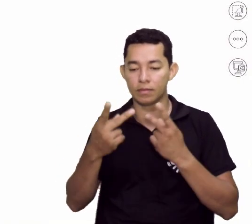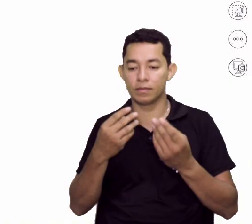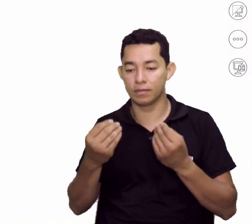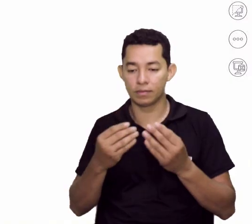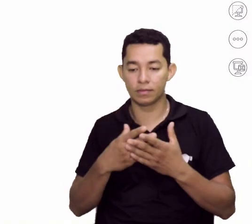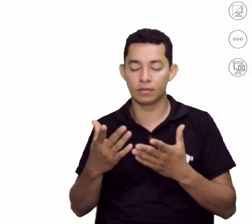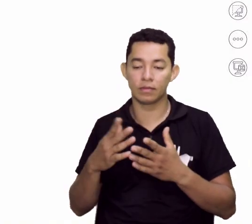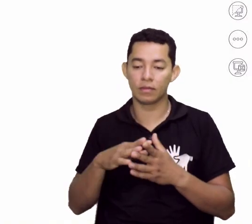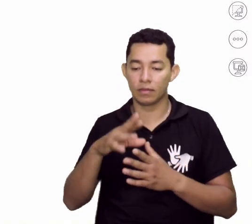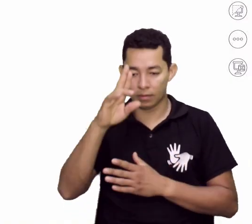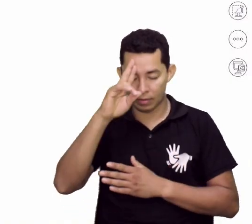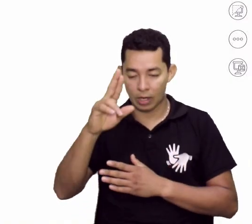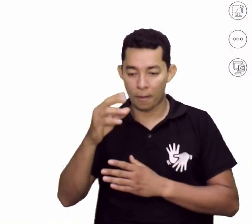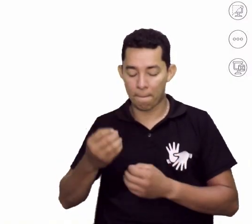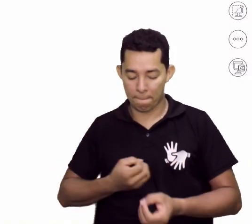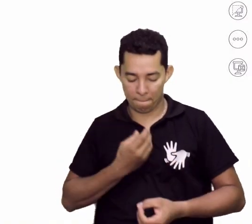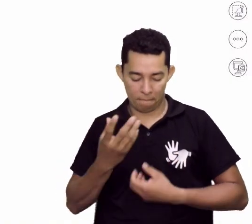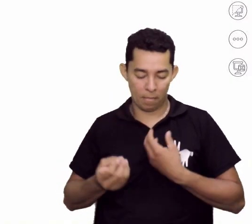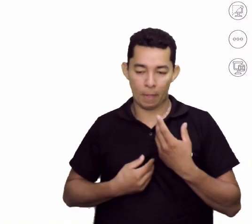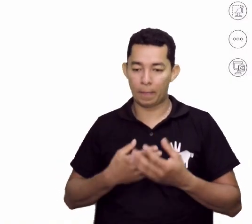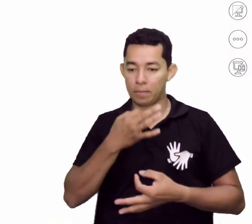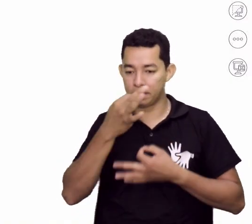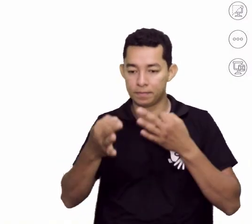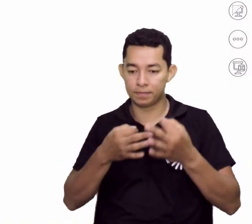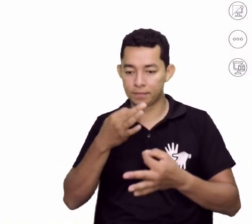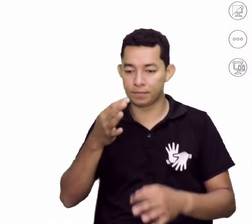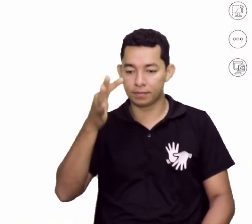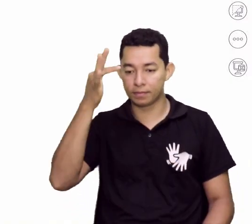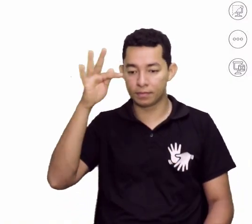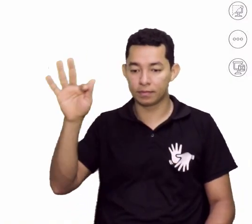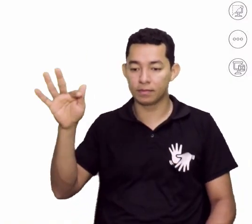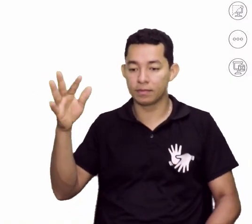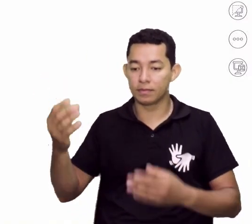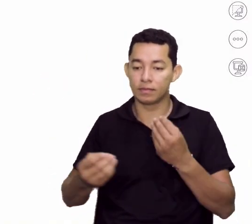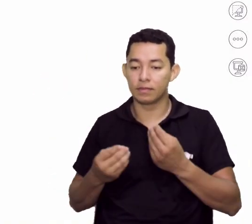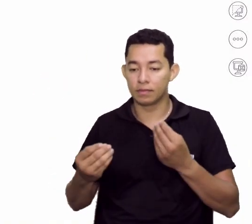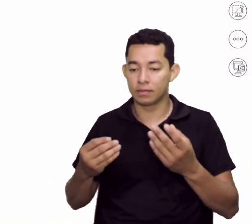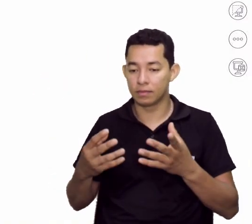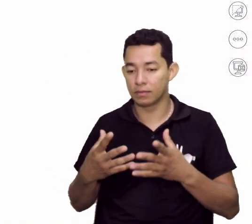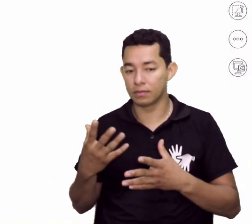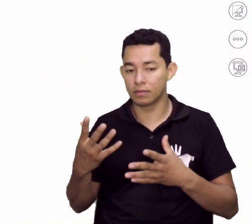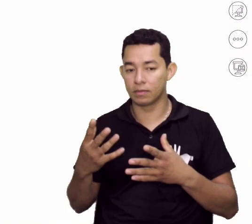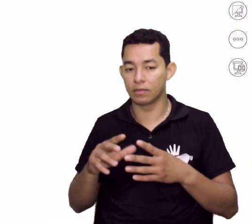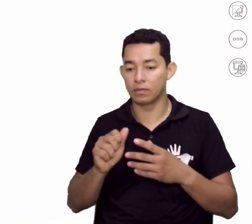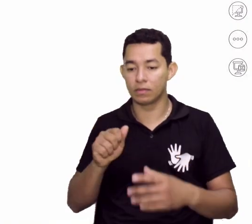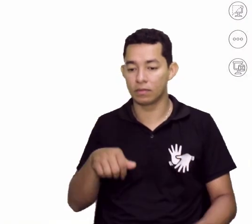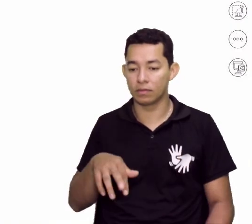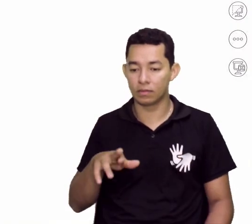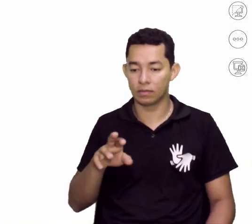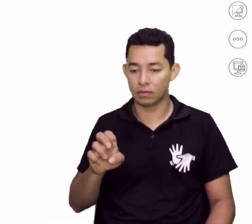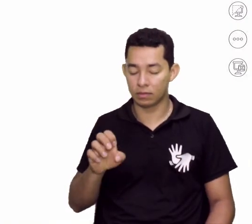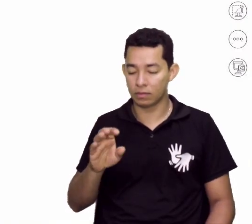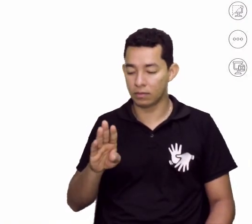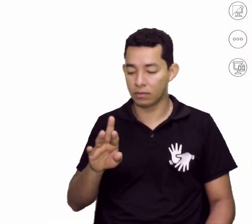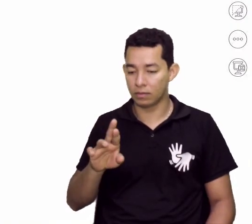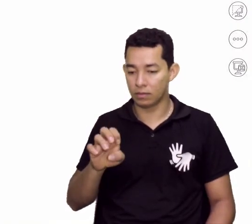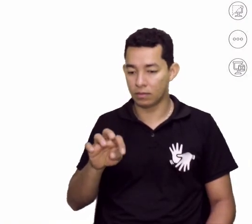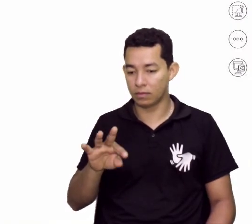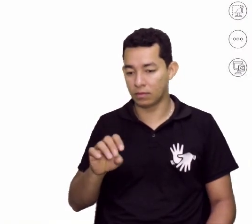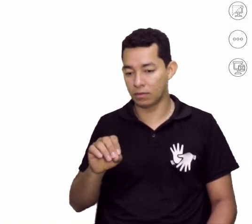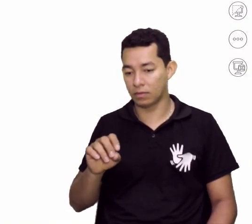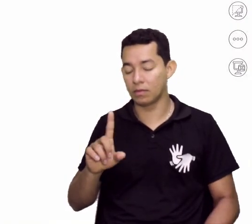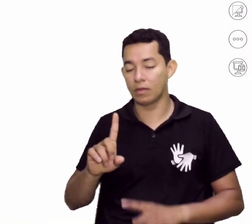Liderado pelo poeta e crítico francês, como foi que surgiu, né? O André Breton, refere-se a